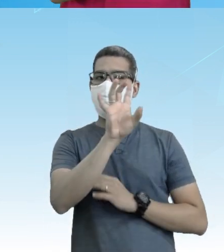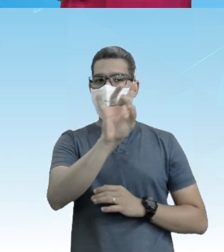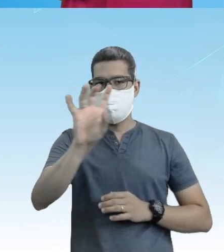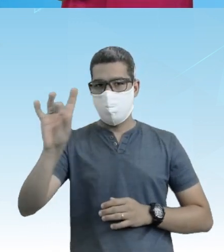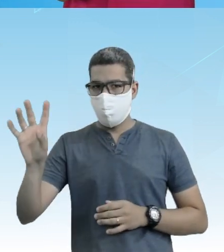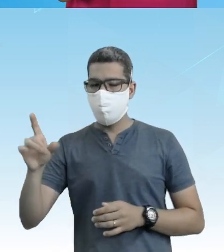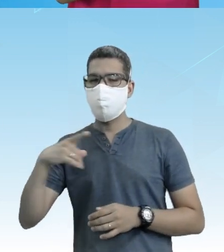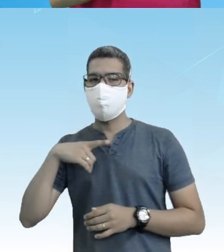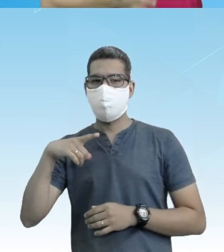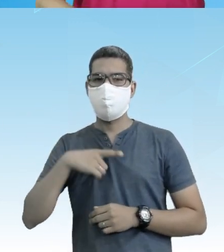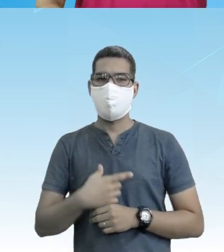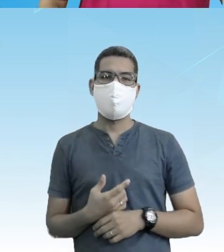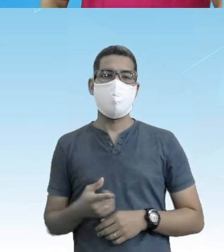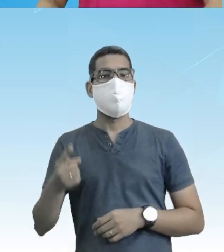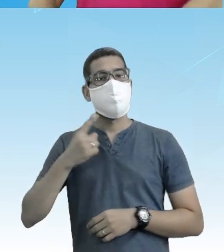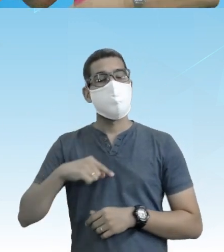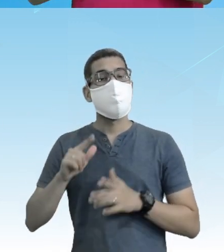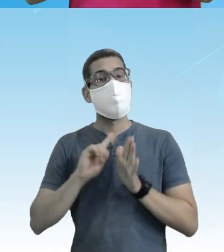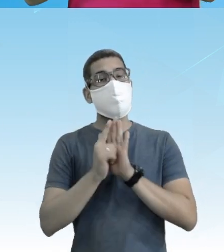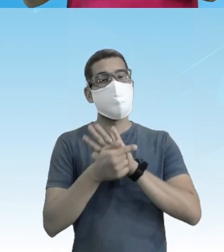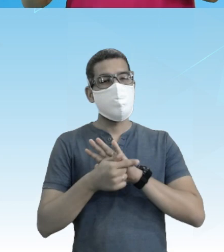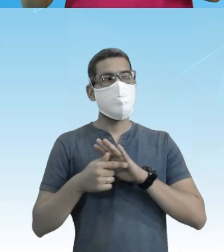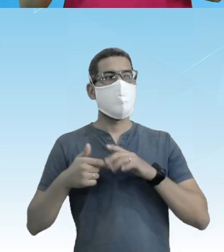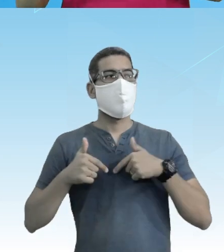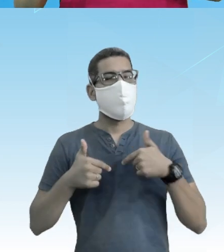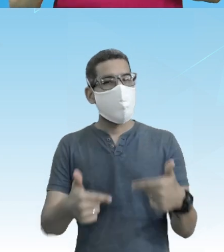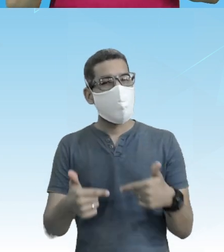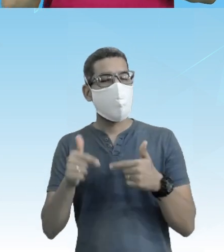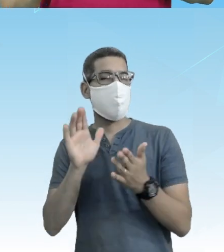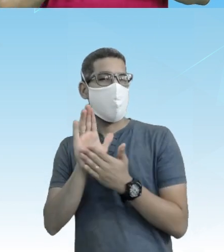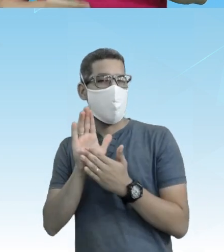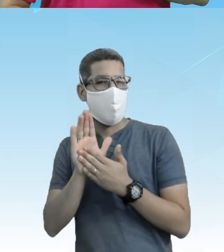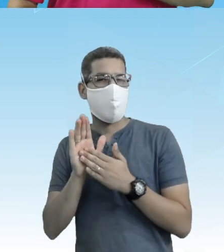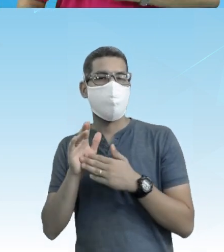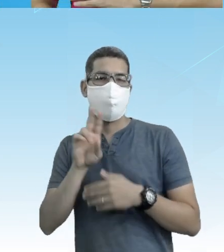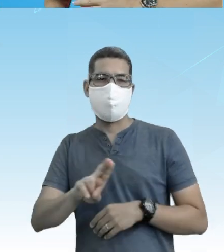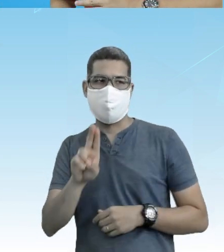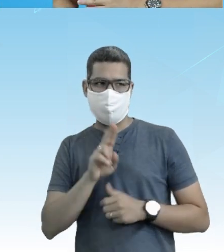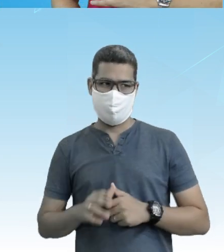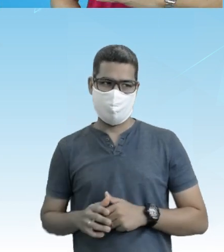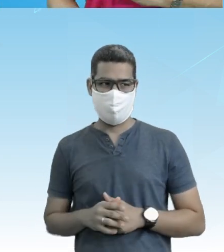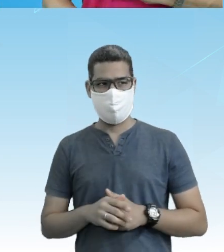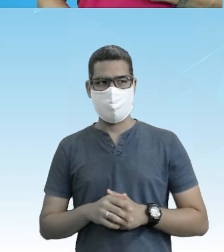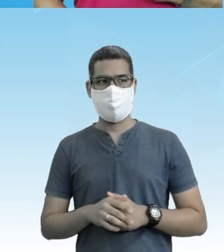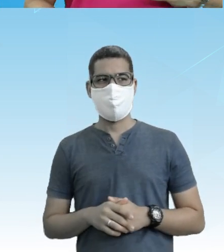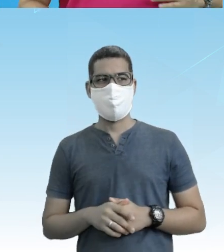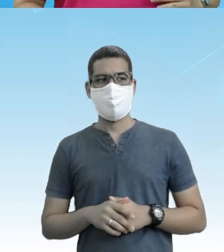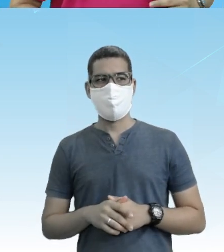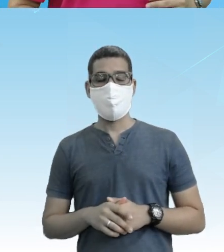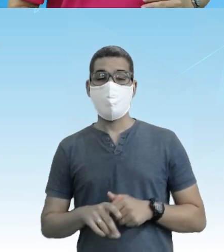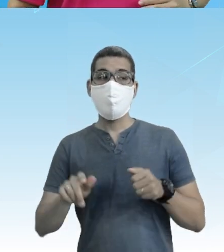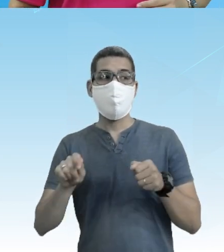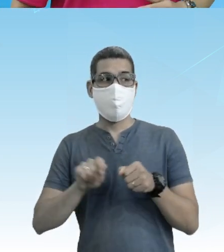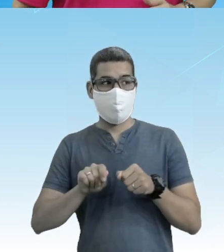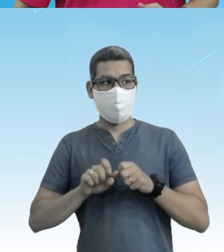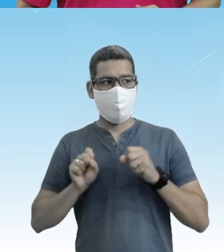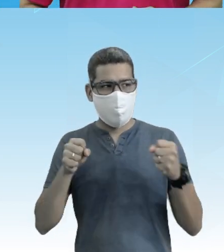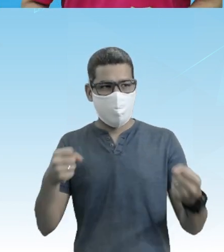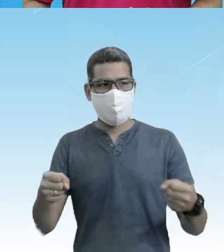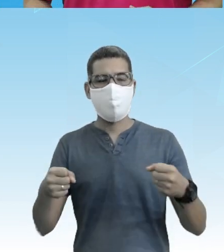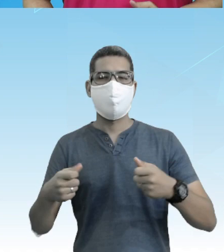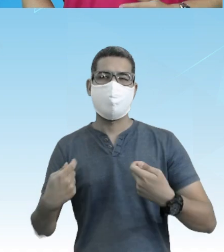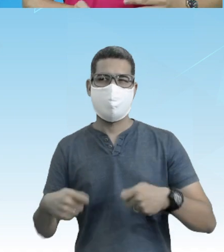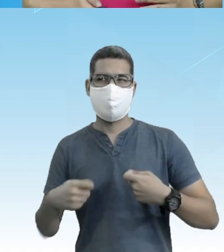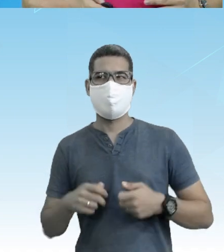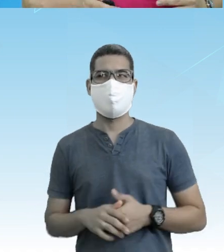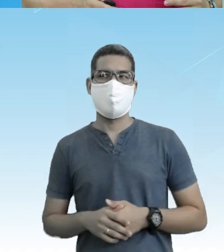gêneros reivindicatórios, os gêneros propositivos, e é isso aí, fazer valer o nosso